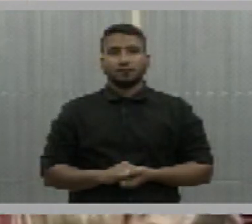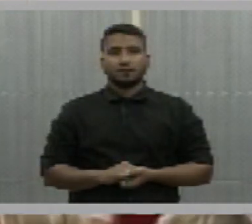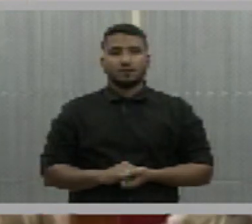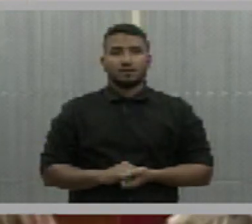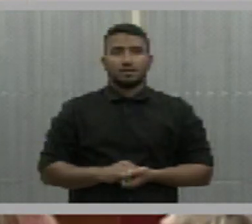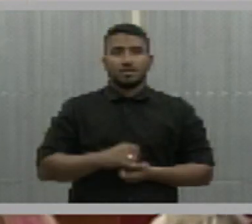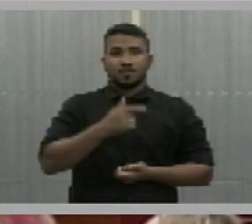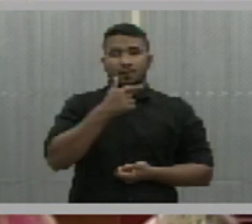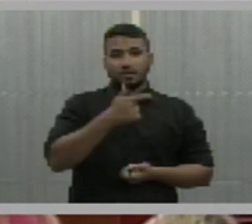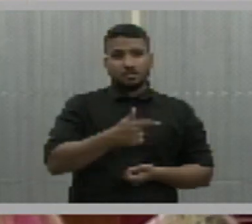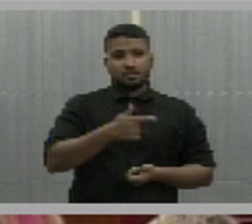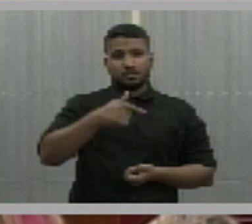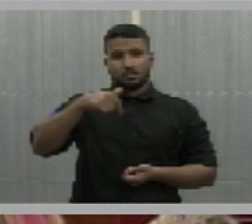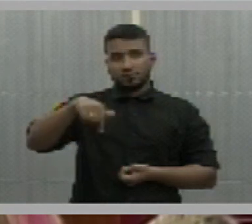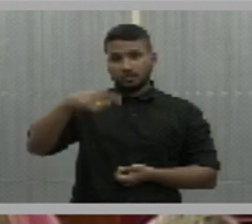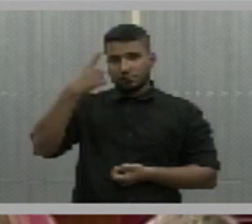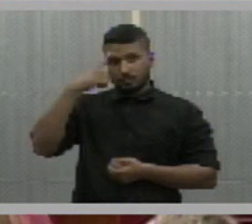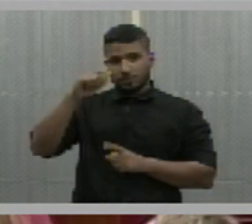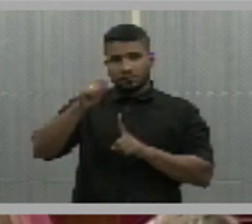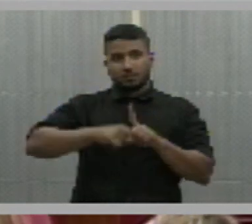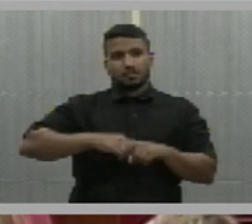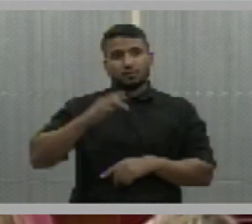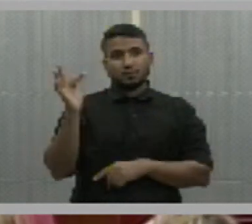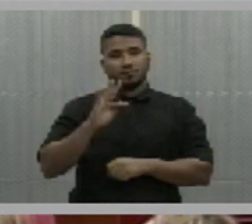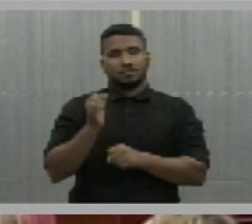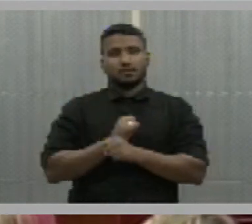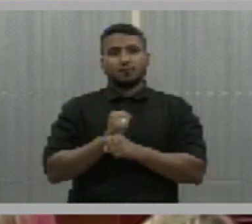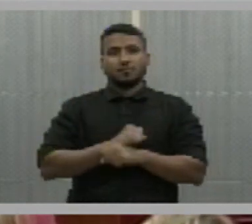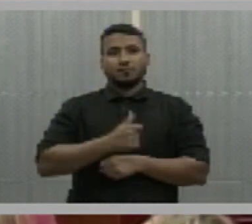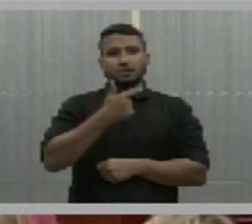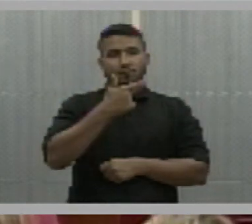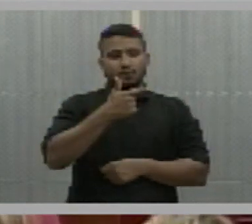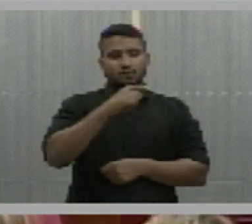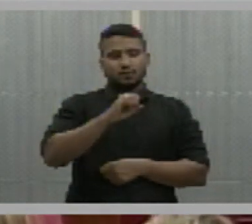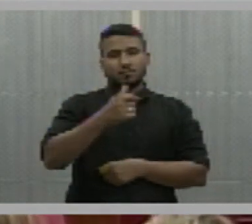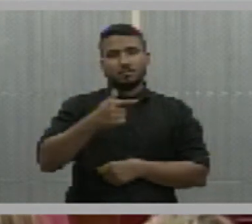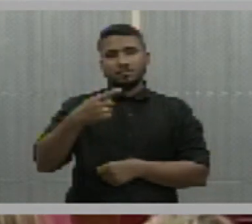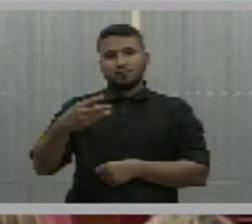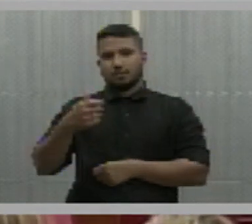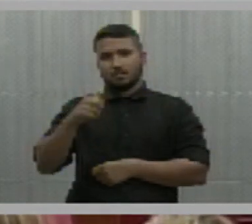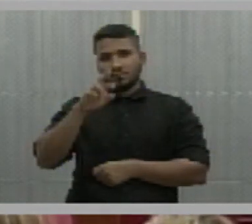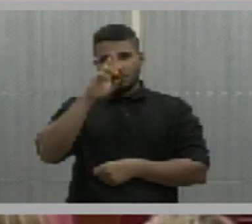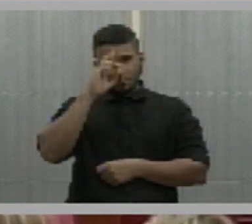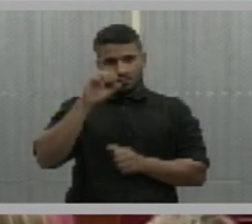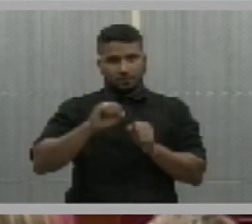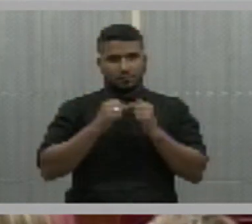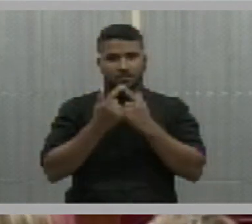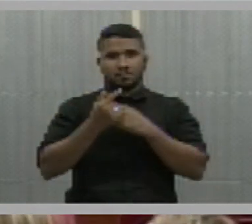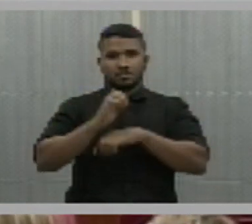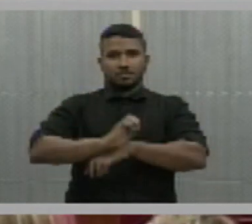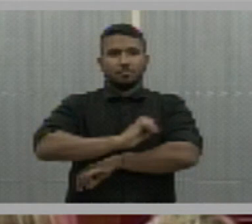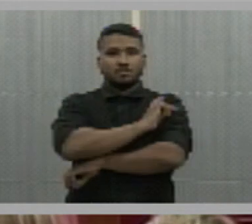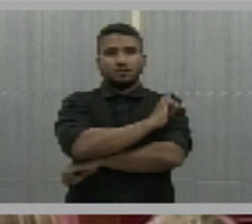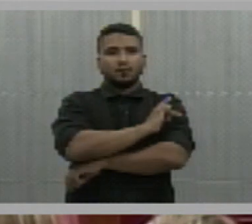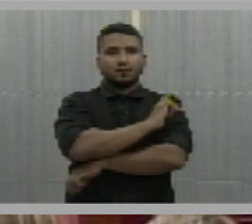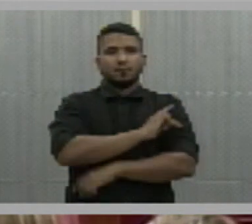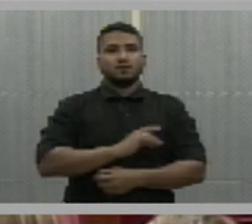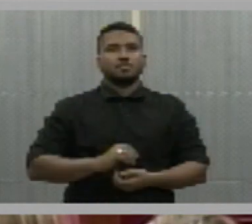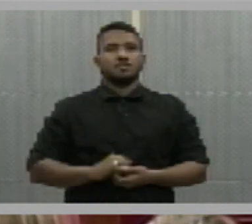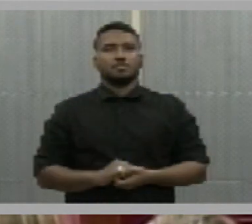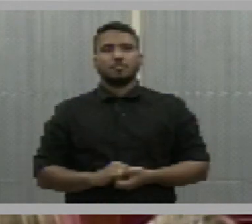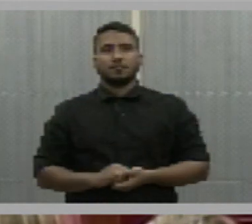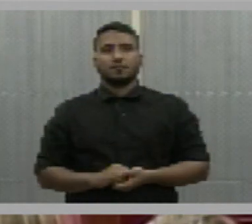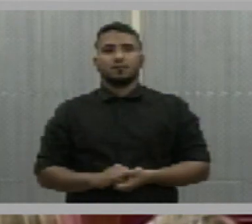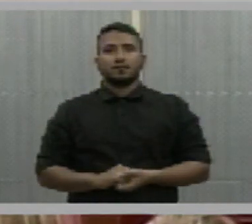Aos 27 dias do mês de fevereiro de 2023, às 11 horas e 30 minutos, no Palácio Petrônio Portela, sede da